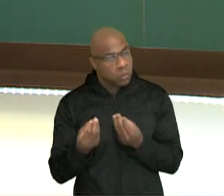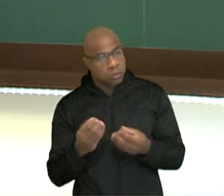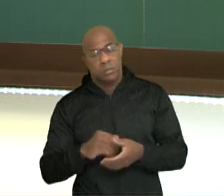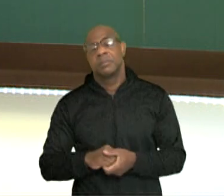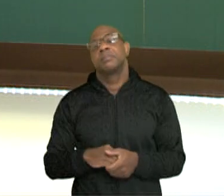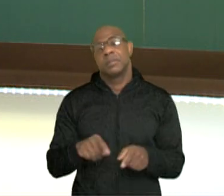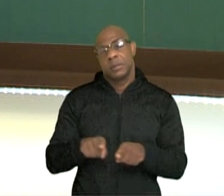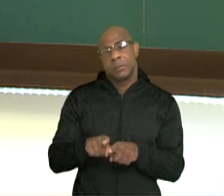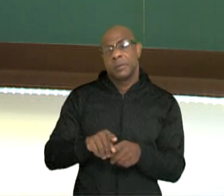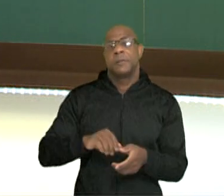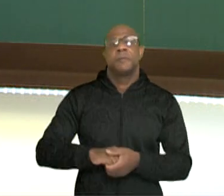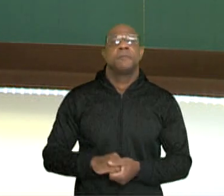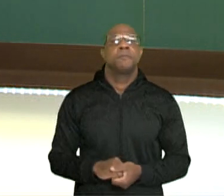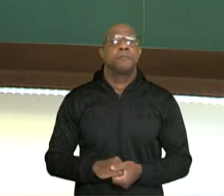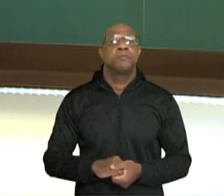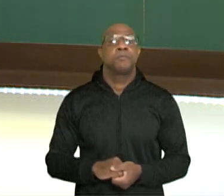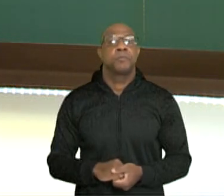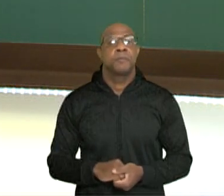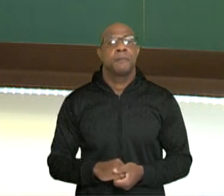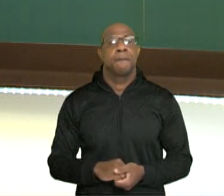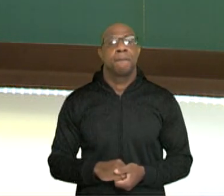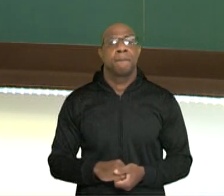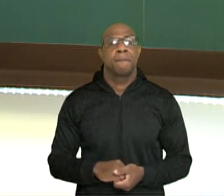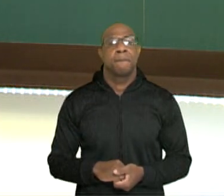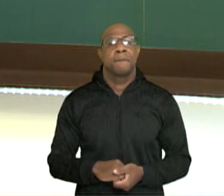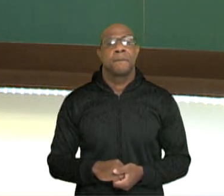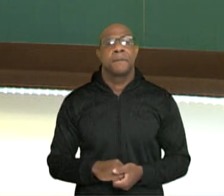um fato comprovado.